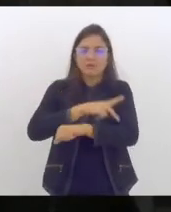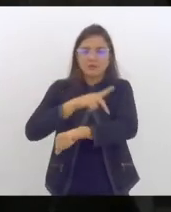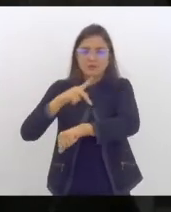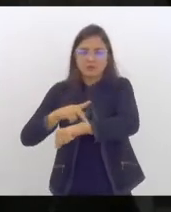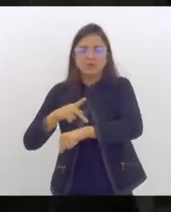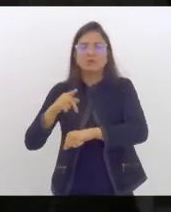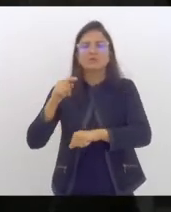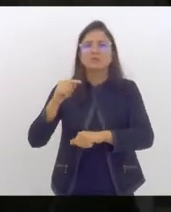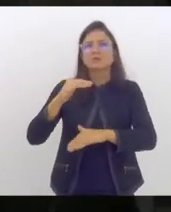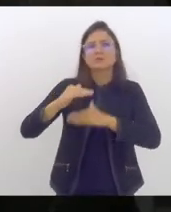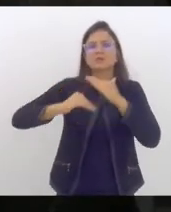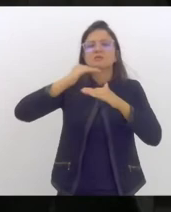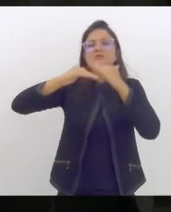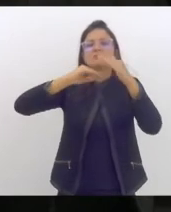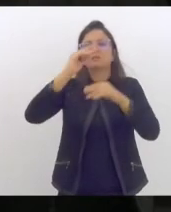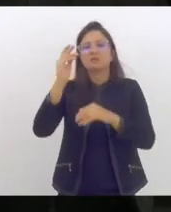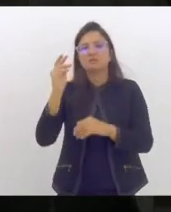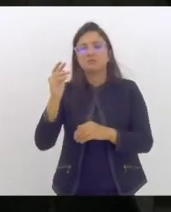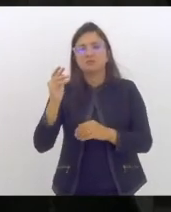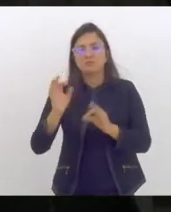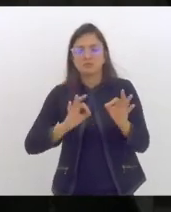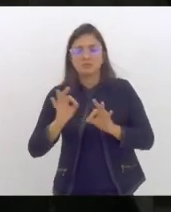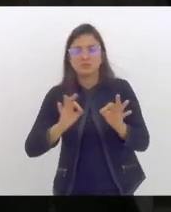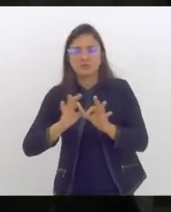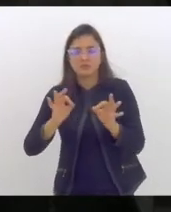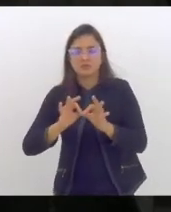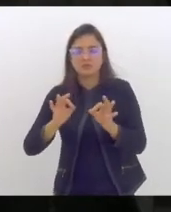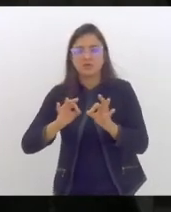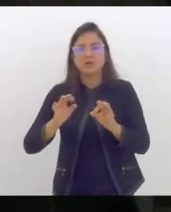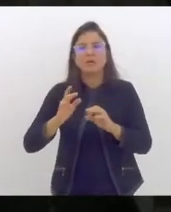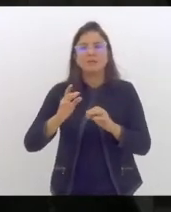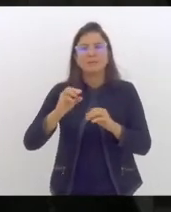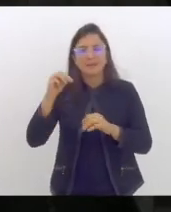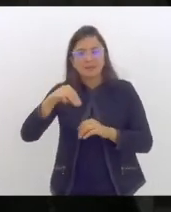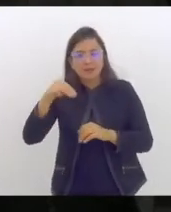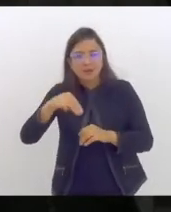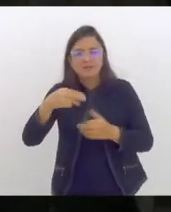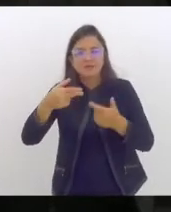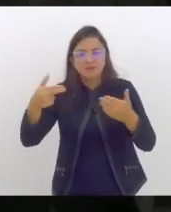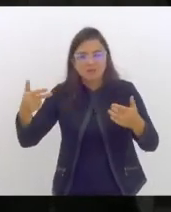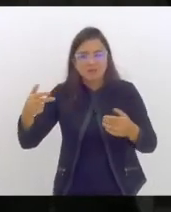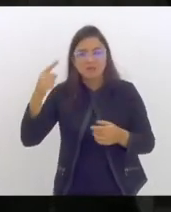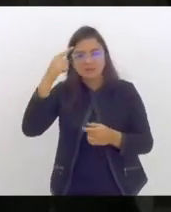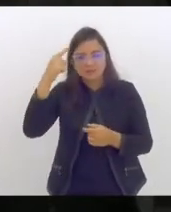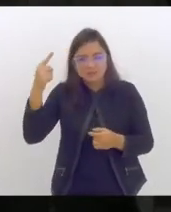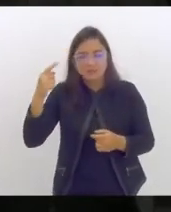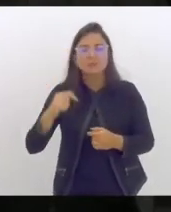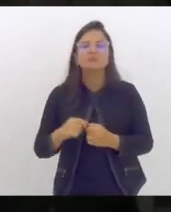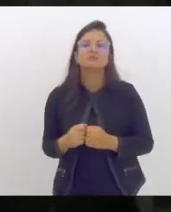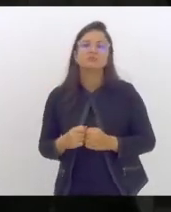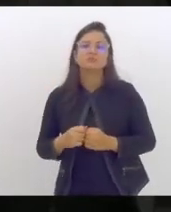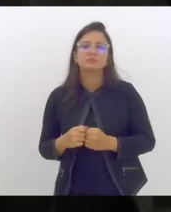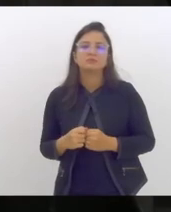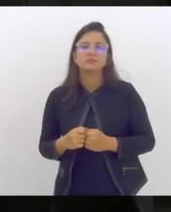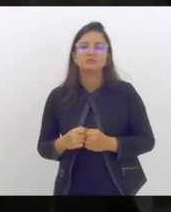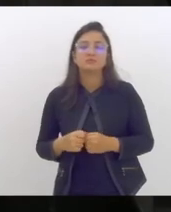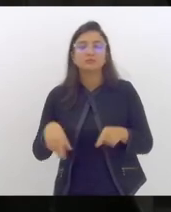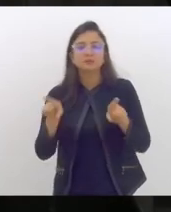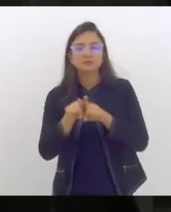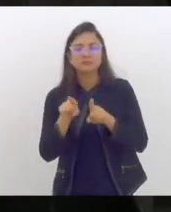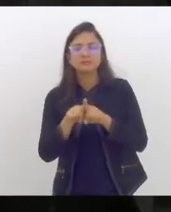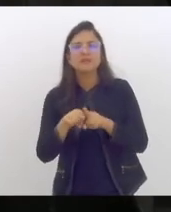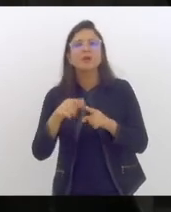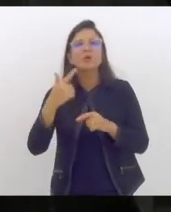de projeto de letramento matemático, esse é o segundo contrato, e o terceiro